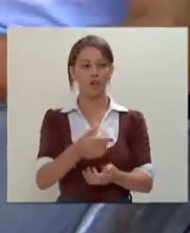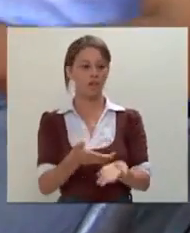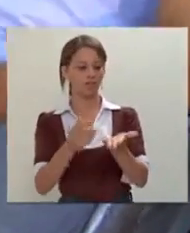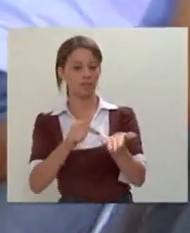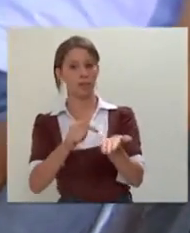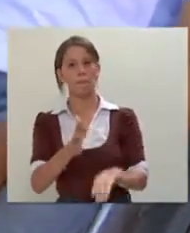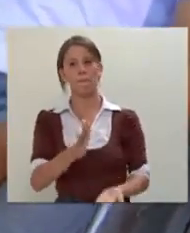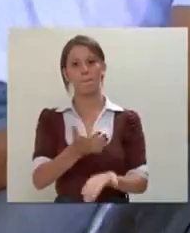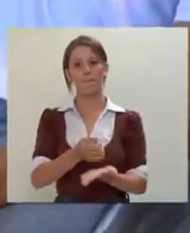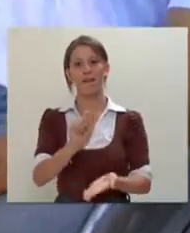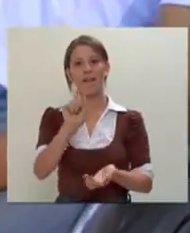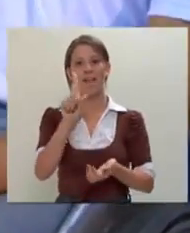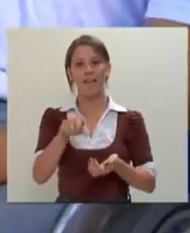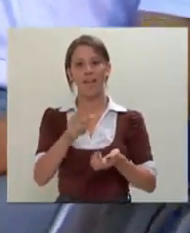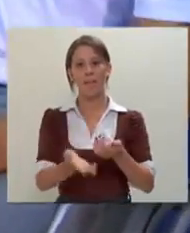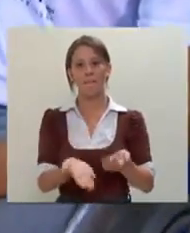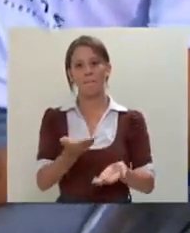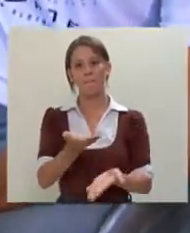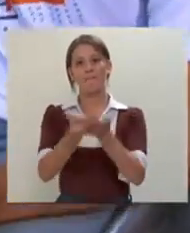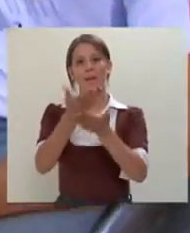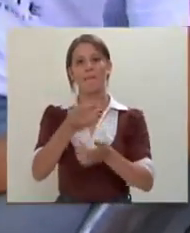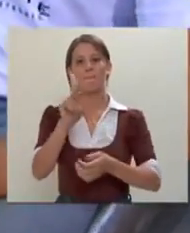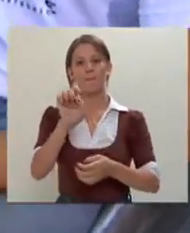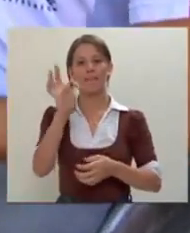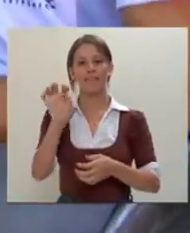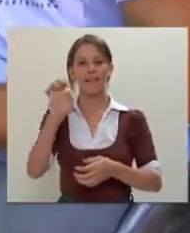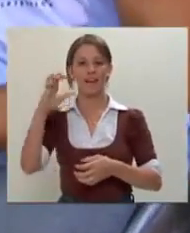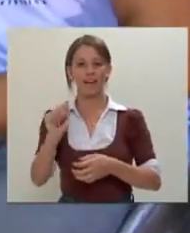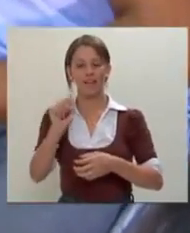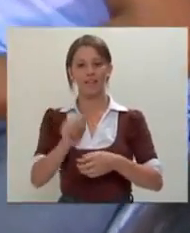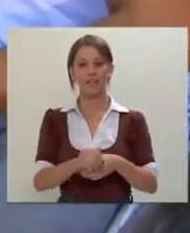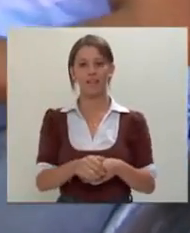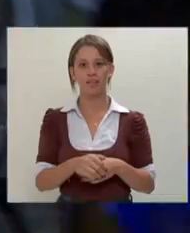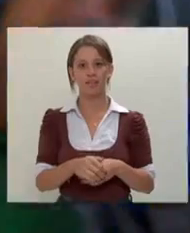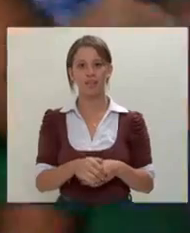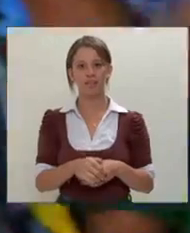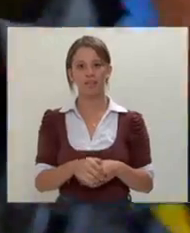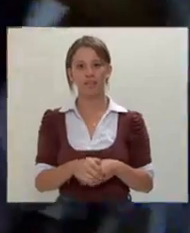tente outra vez.